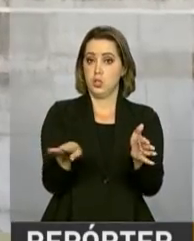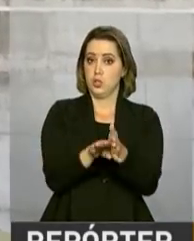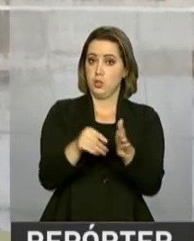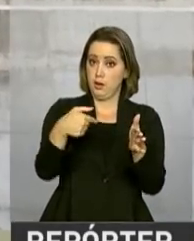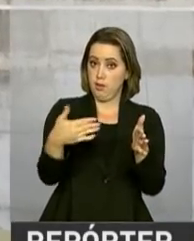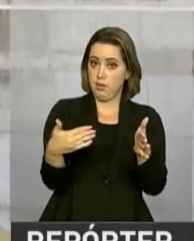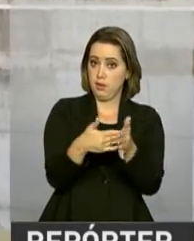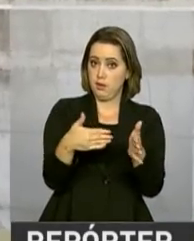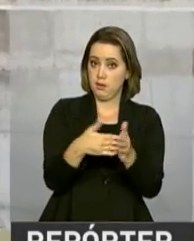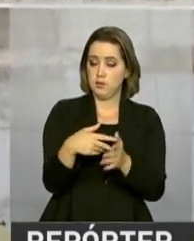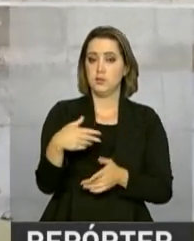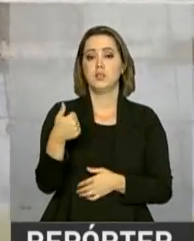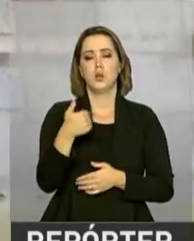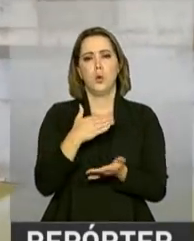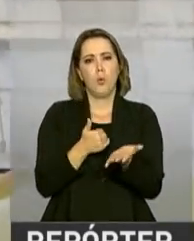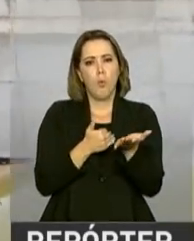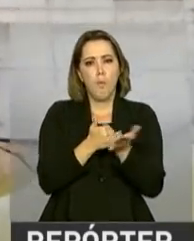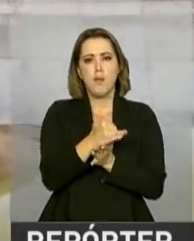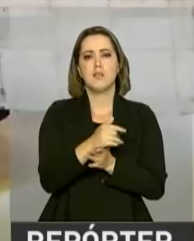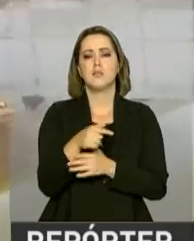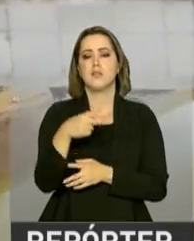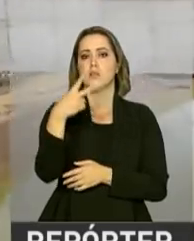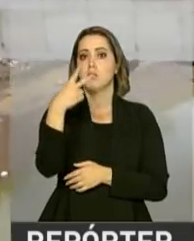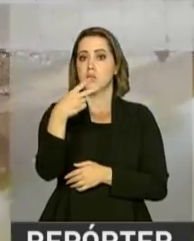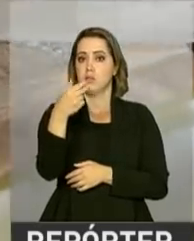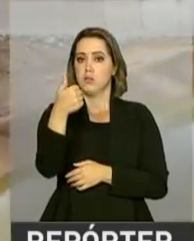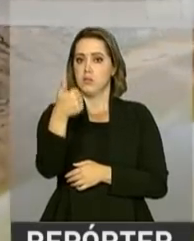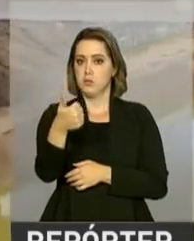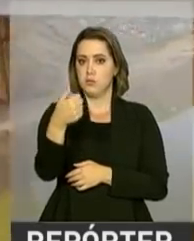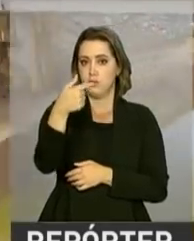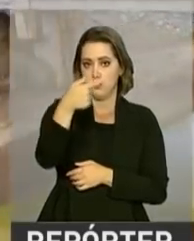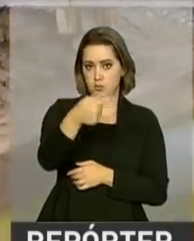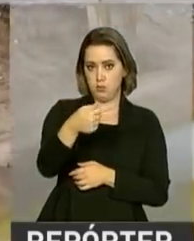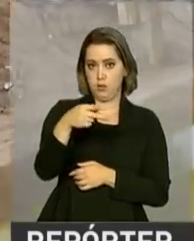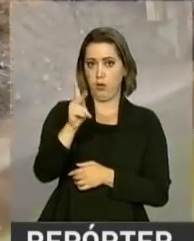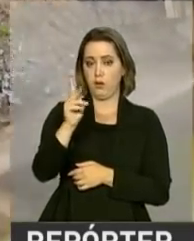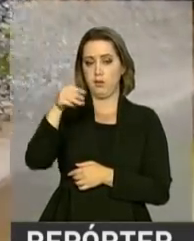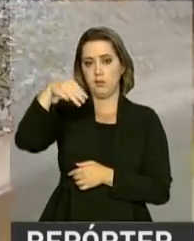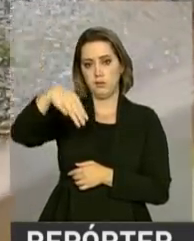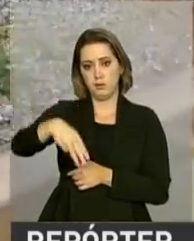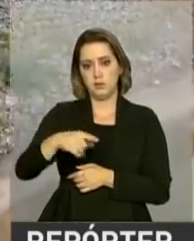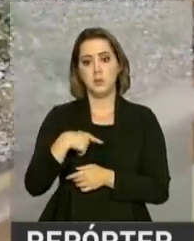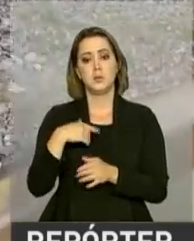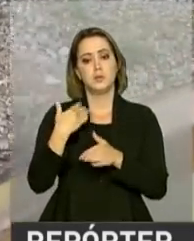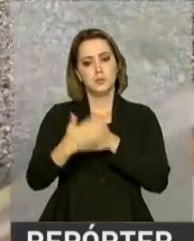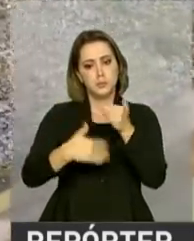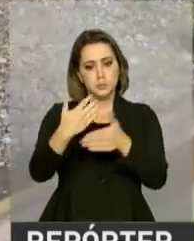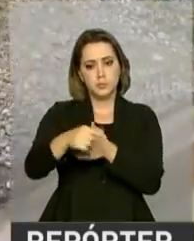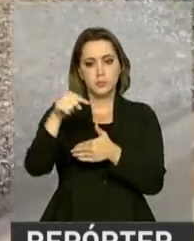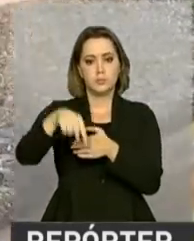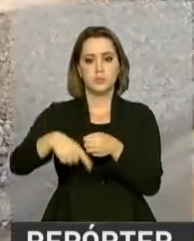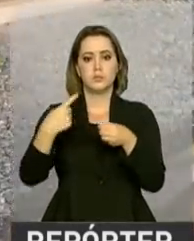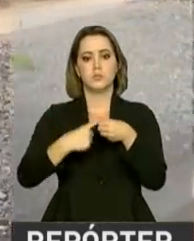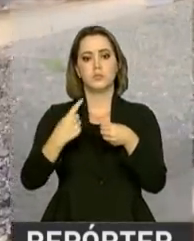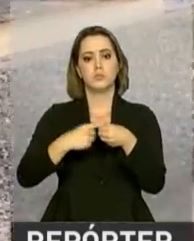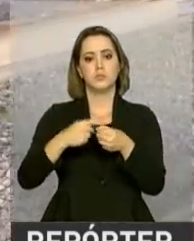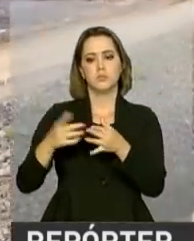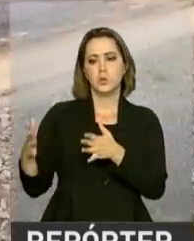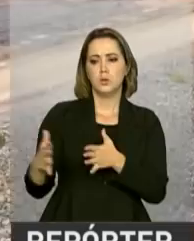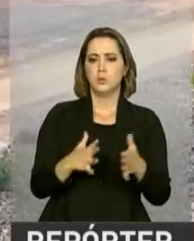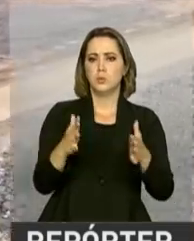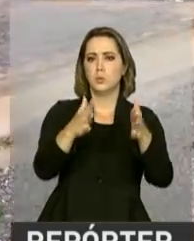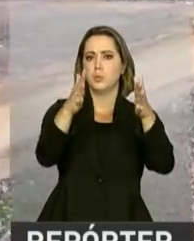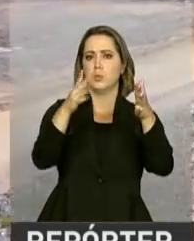elas percorreram desde a captação 217 quilômetros e a partir daqui da cidade vão seguir no